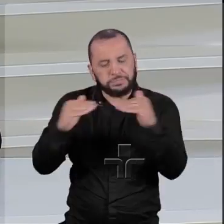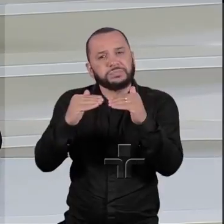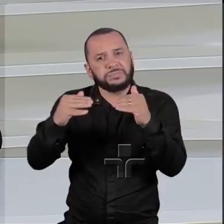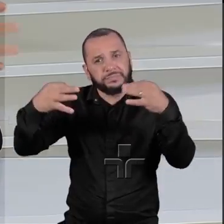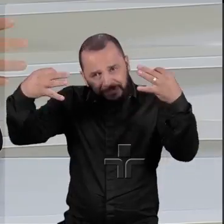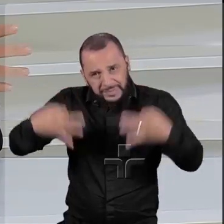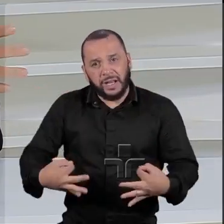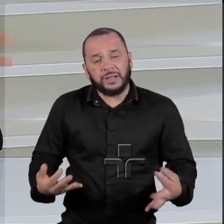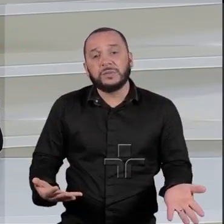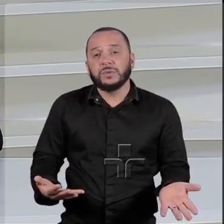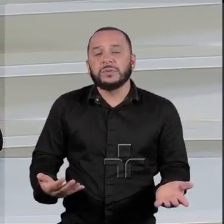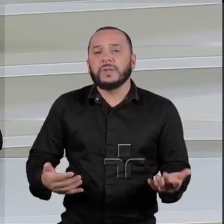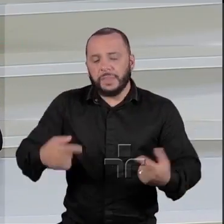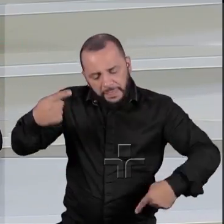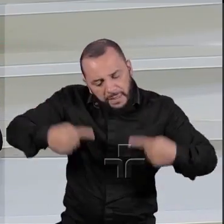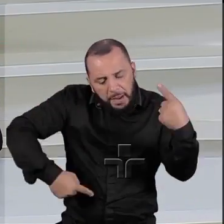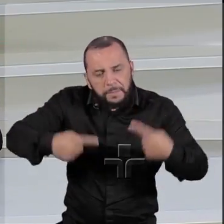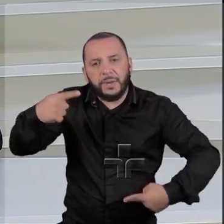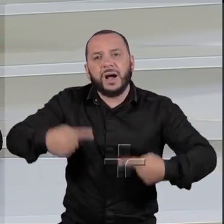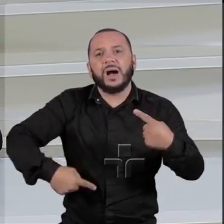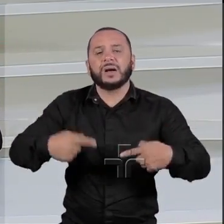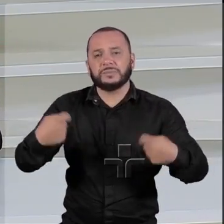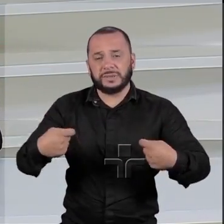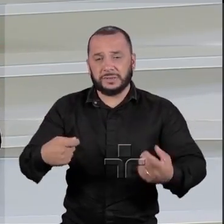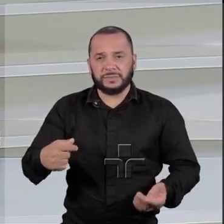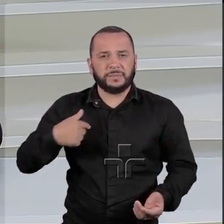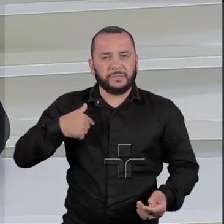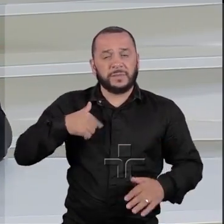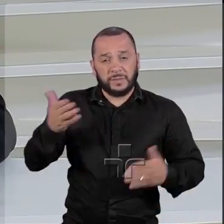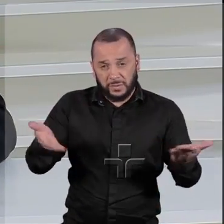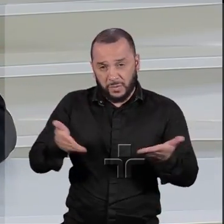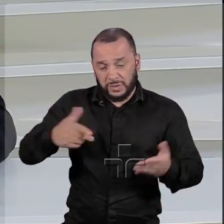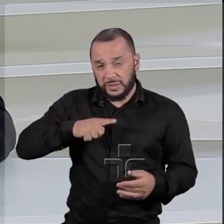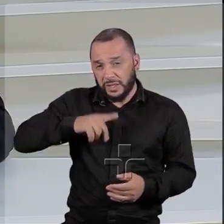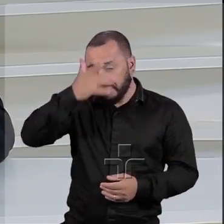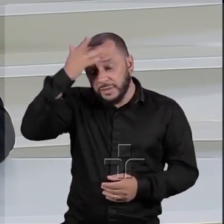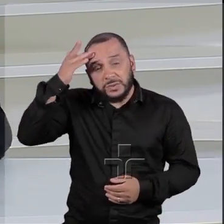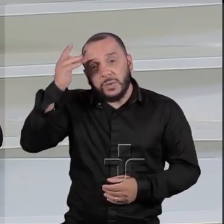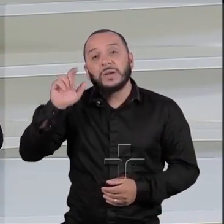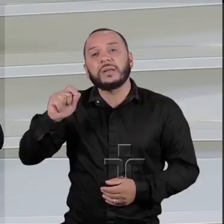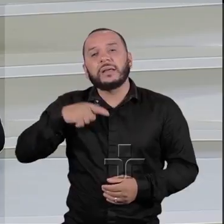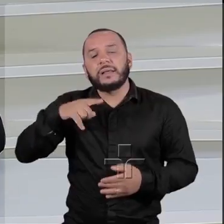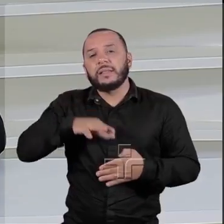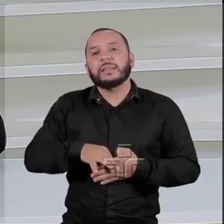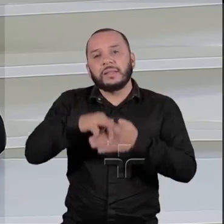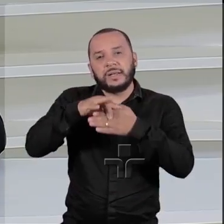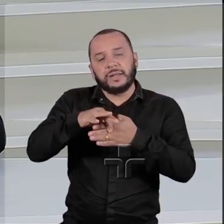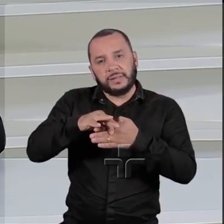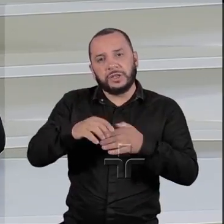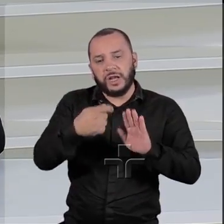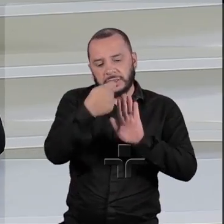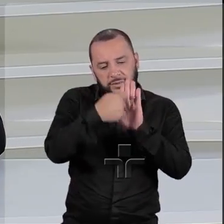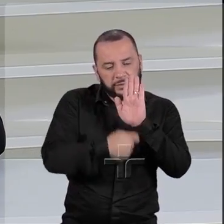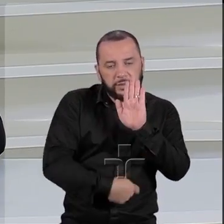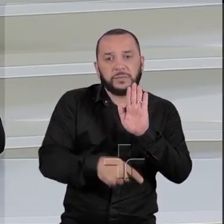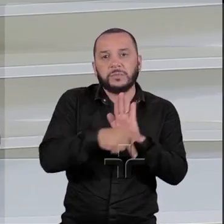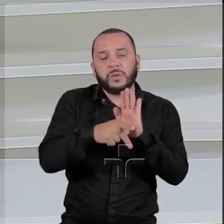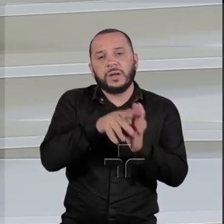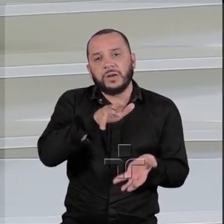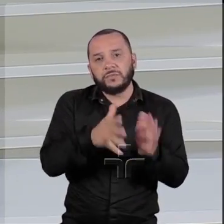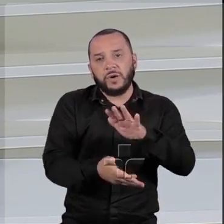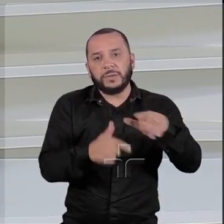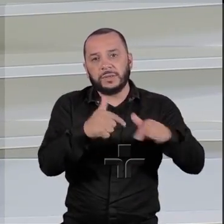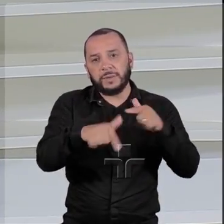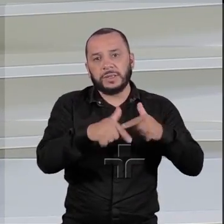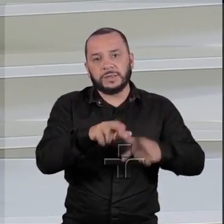E eu acho que hoje você tem um cara que é craque, que está liderando isso, que foi o relator da reforma trabalhista, o